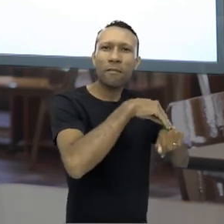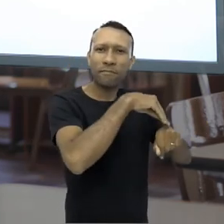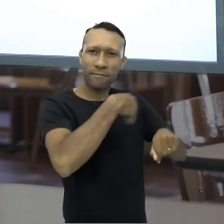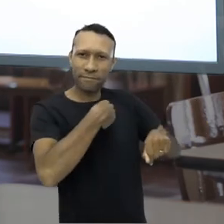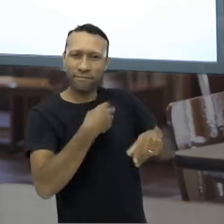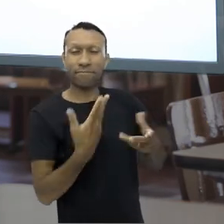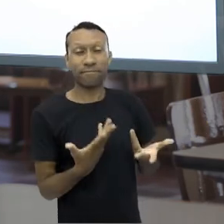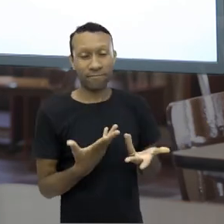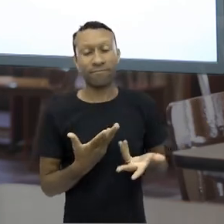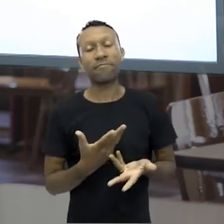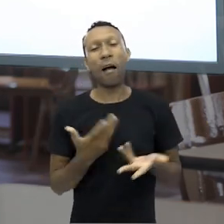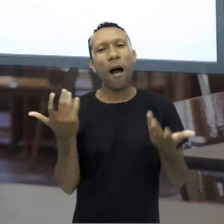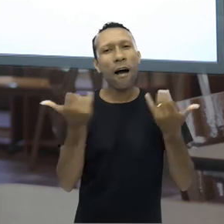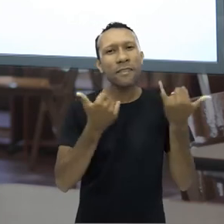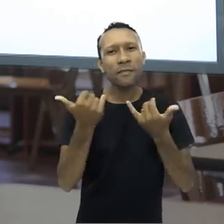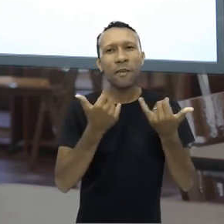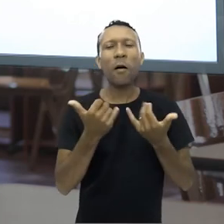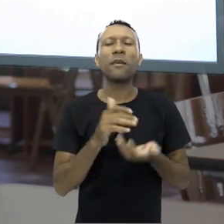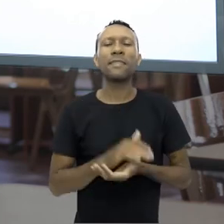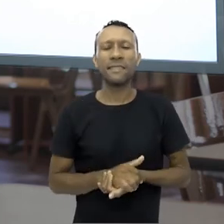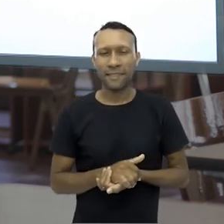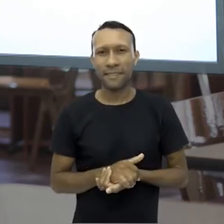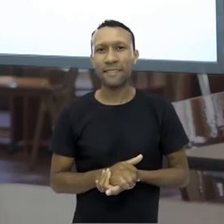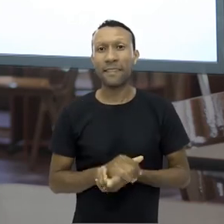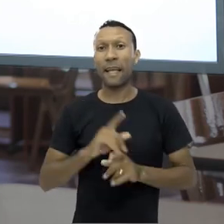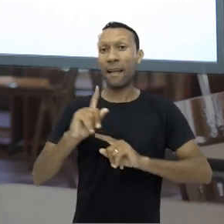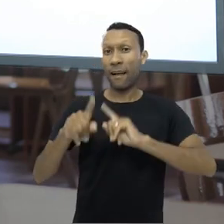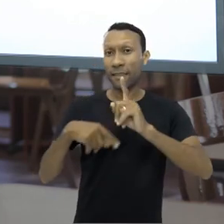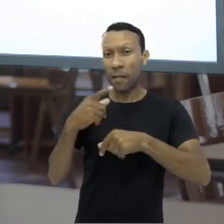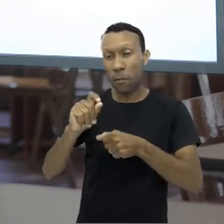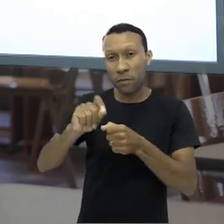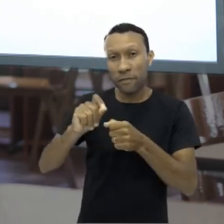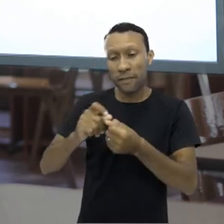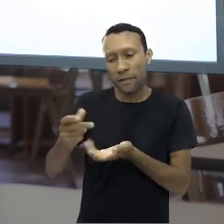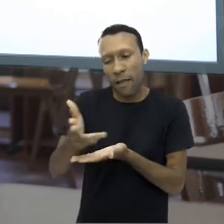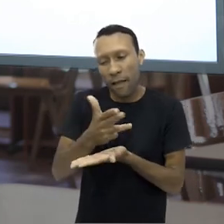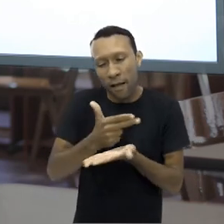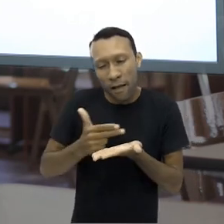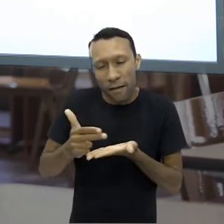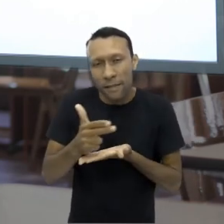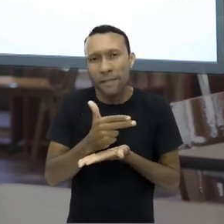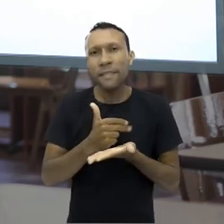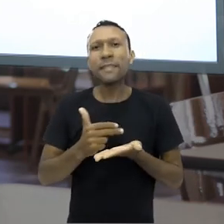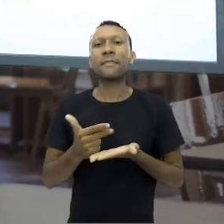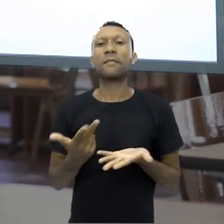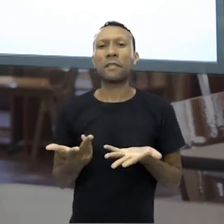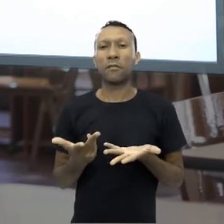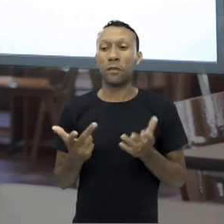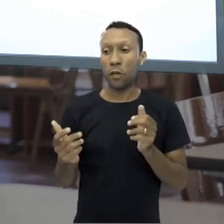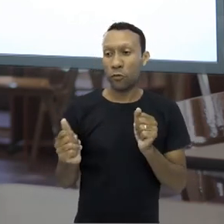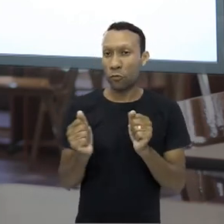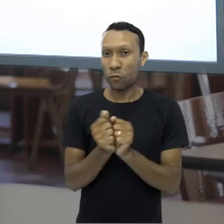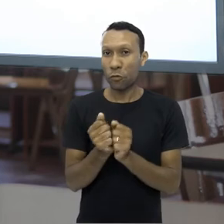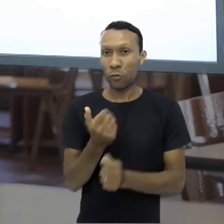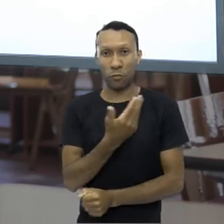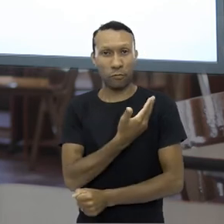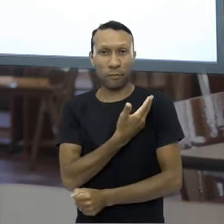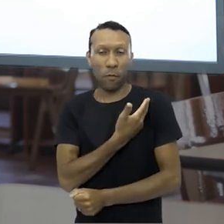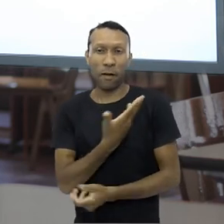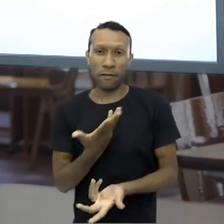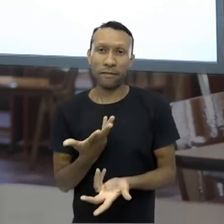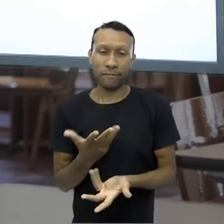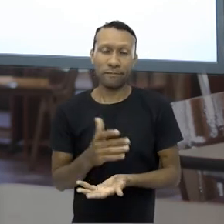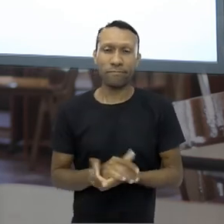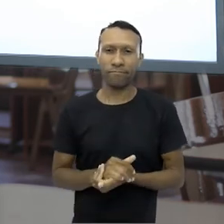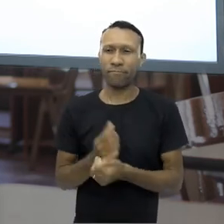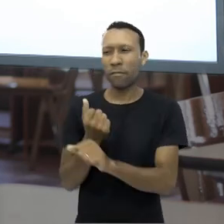tenta desenhar a sua casa com as informações que você deu. E depois que vocês fizerem esse desenho, vocês juntos, né,